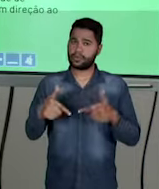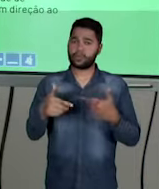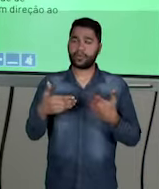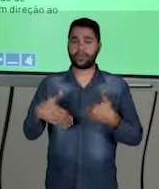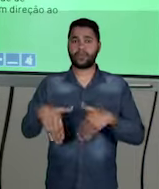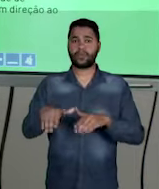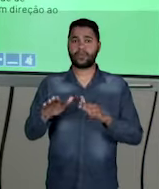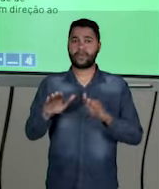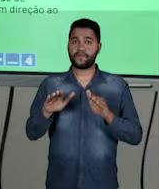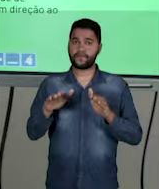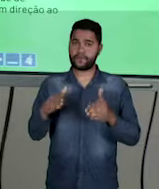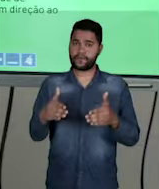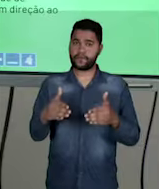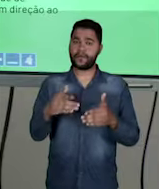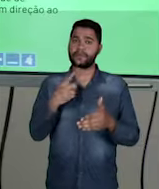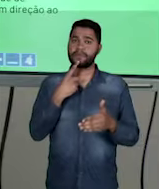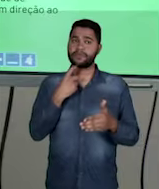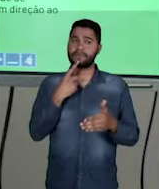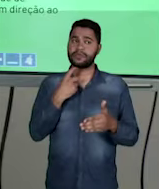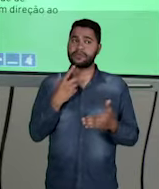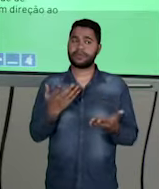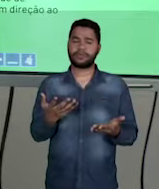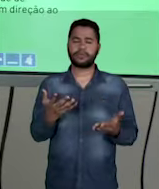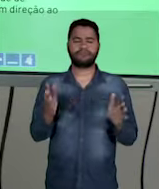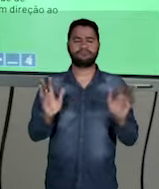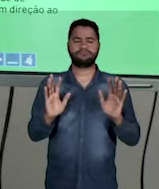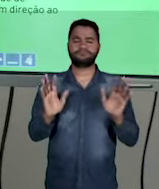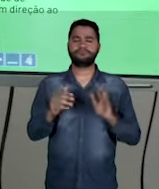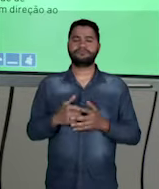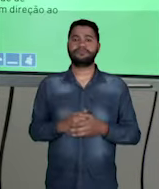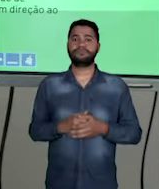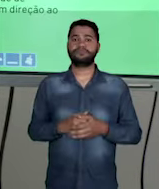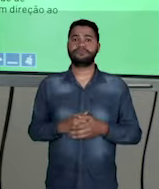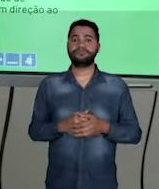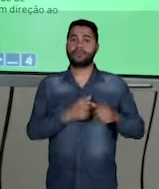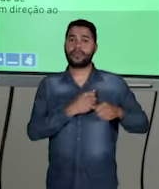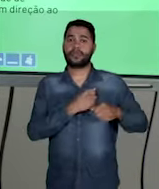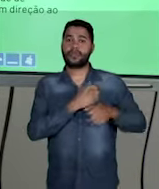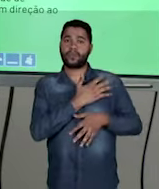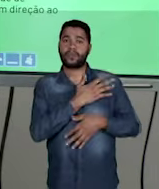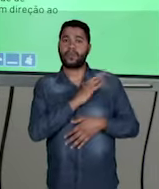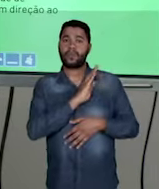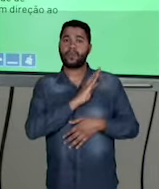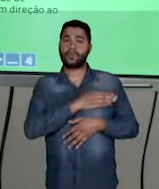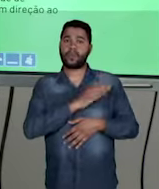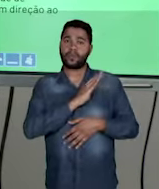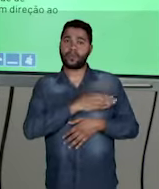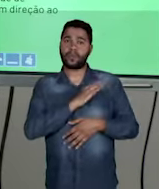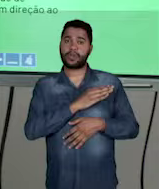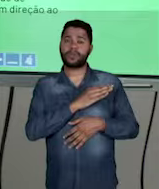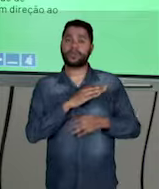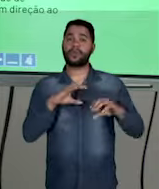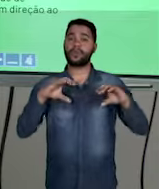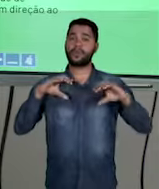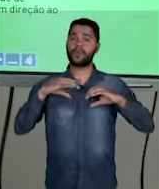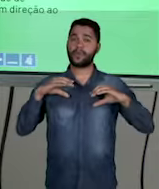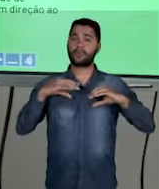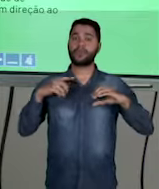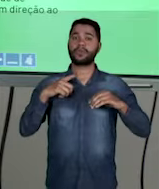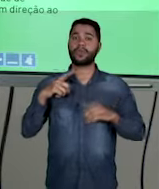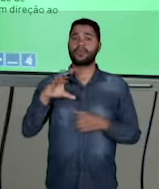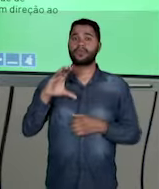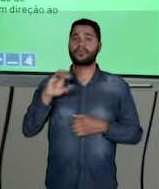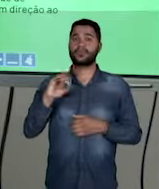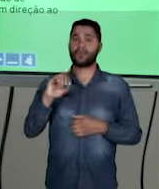transportando exclusivamente sangue oxigenado? Não. A artéria que sai do coração e vai lá para o pulmão, ela está rica em